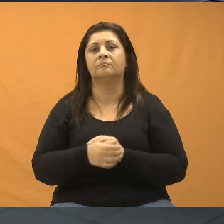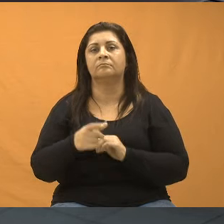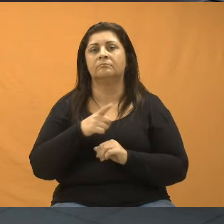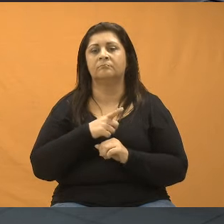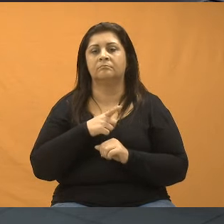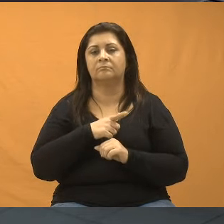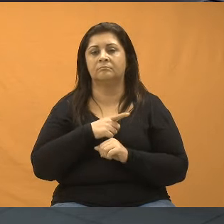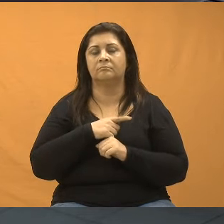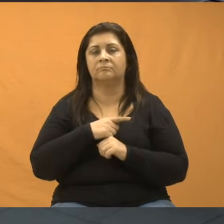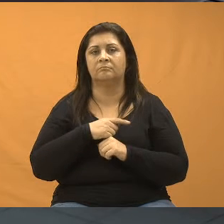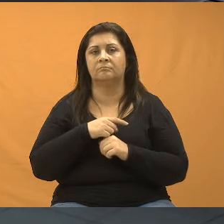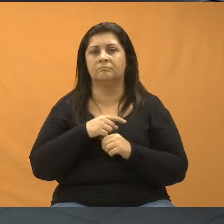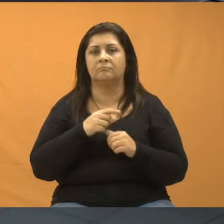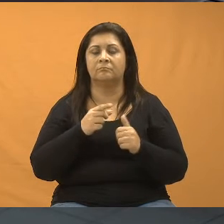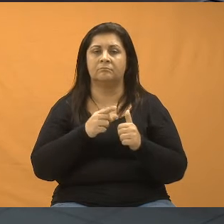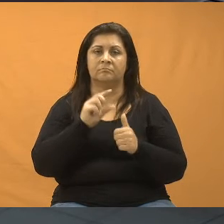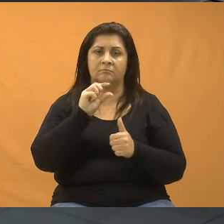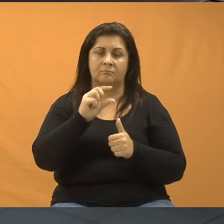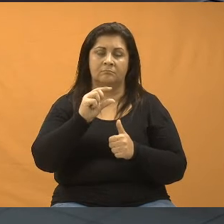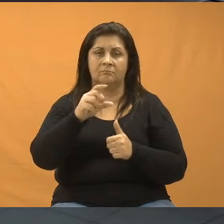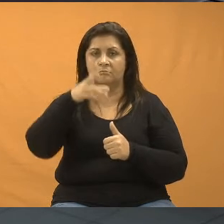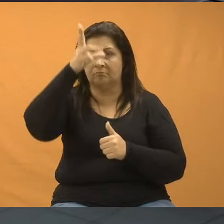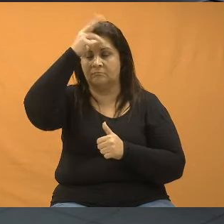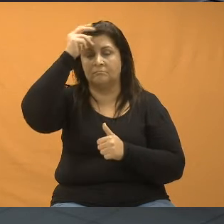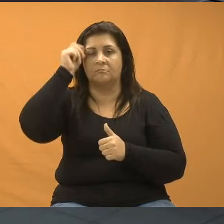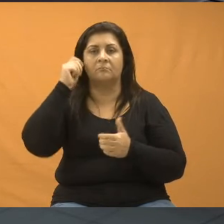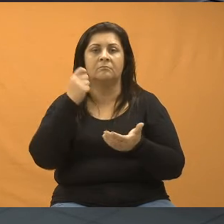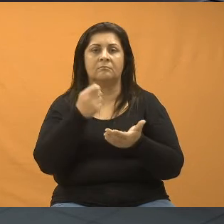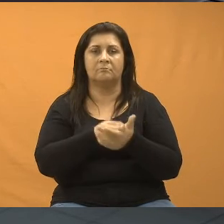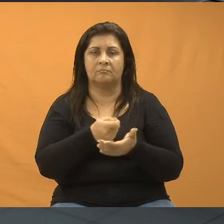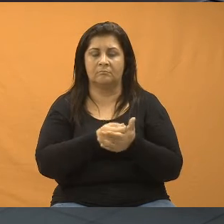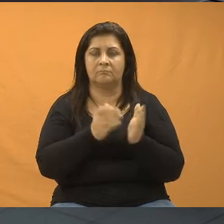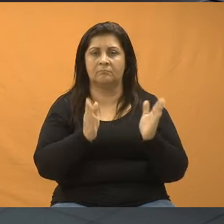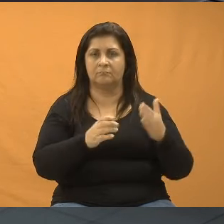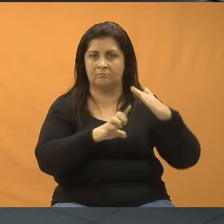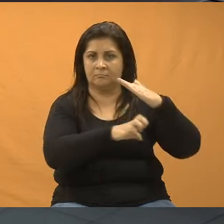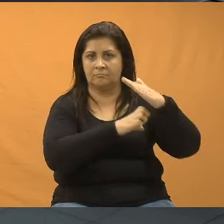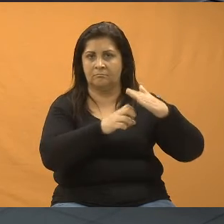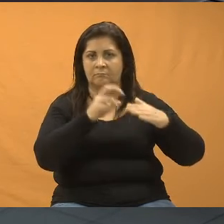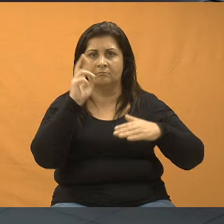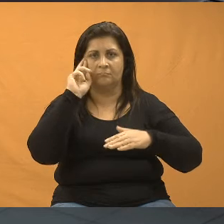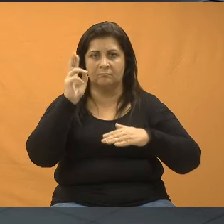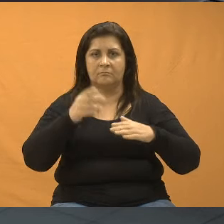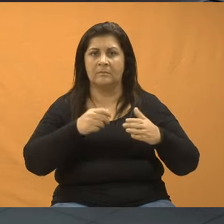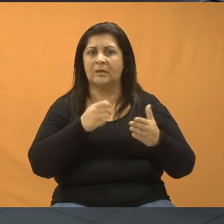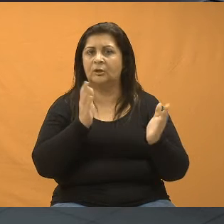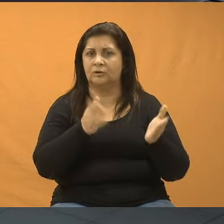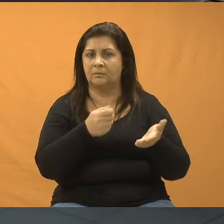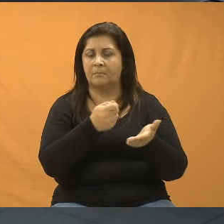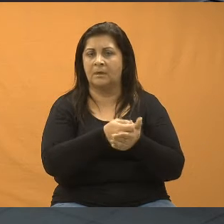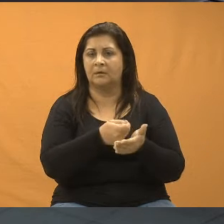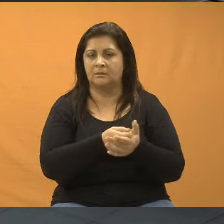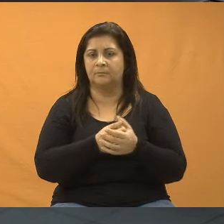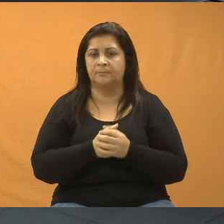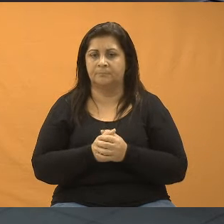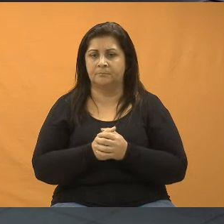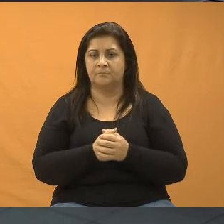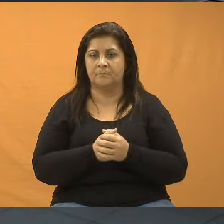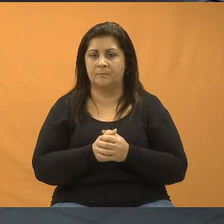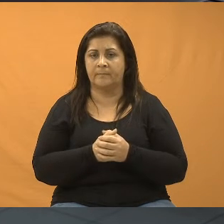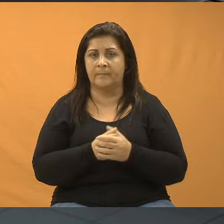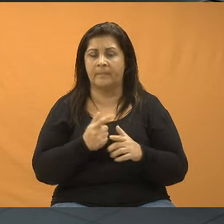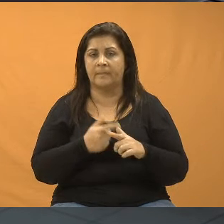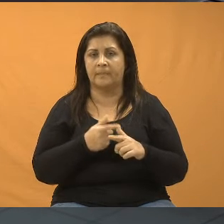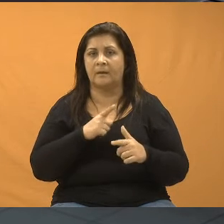vem arcando, que são os fornecedores, né, sobretudo os fornecedores que já têm ordem judicial